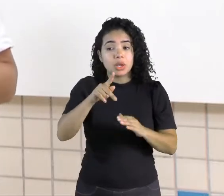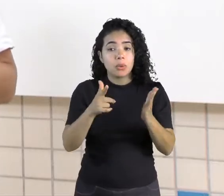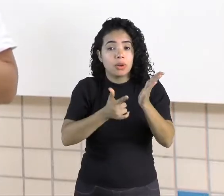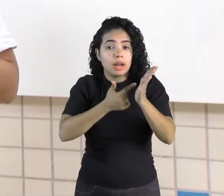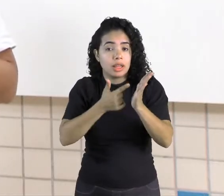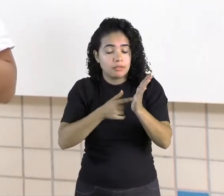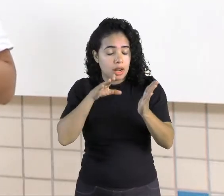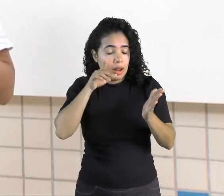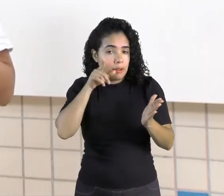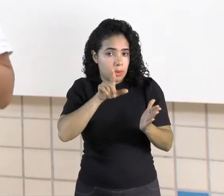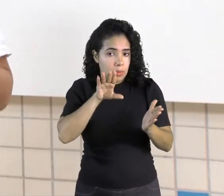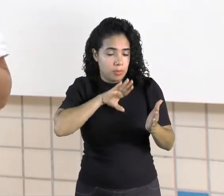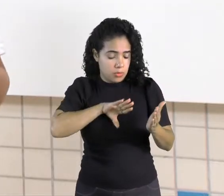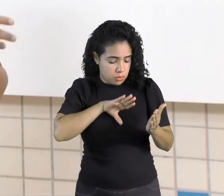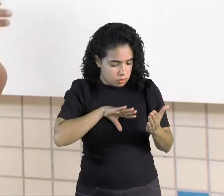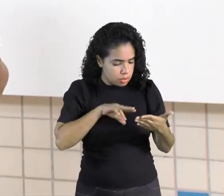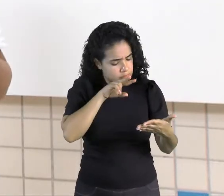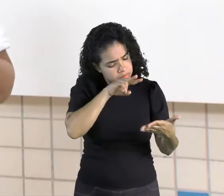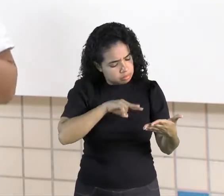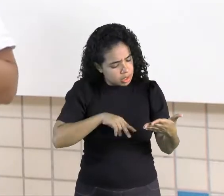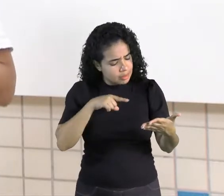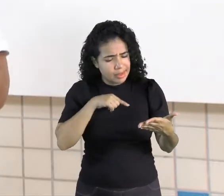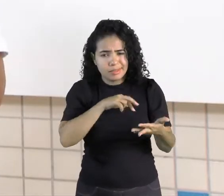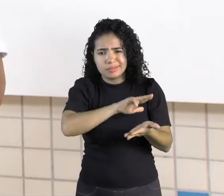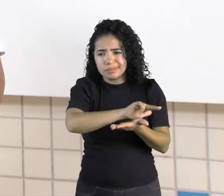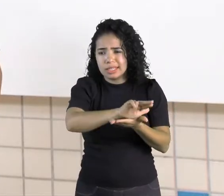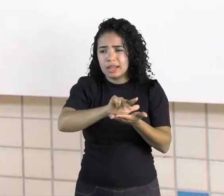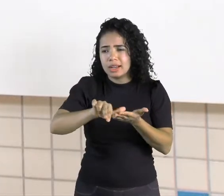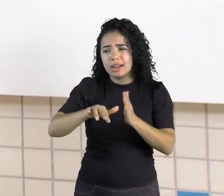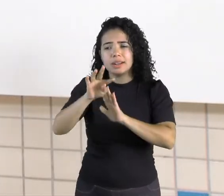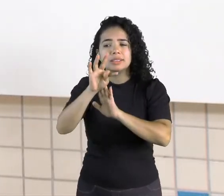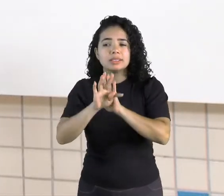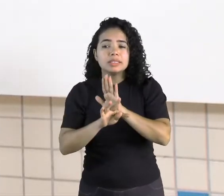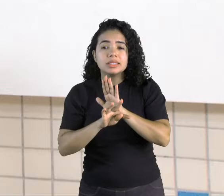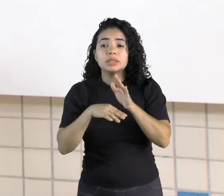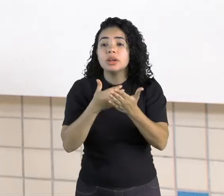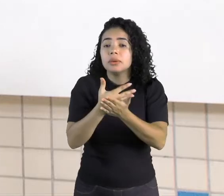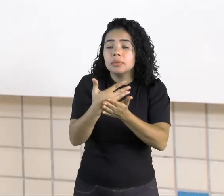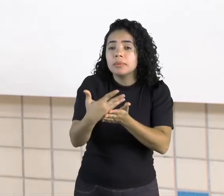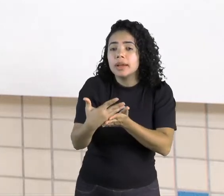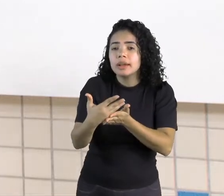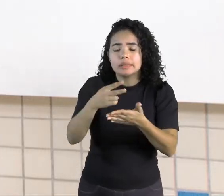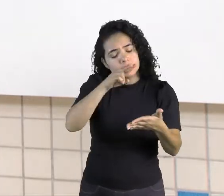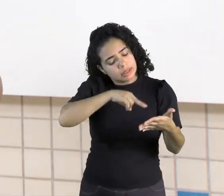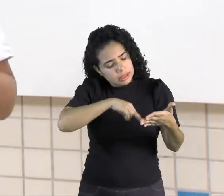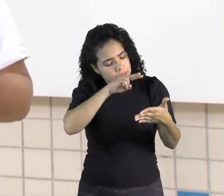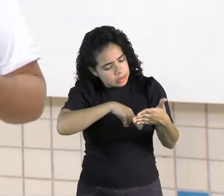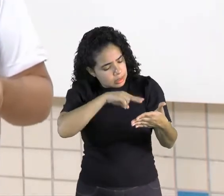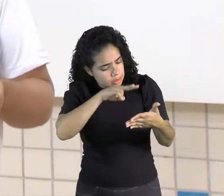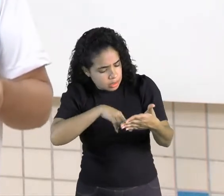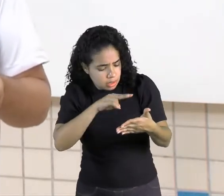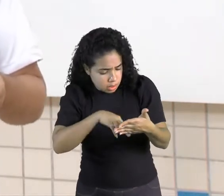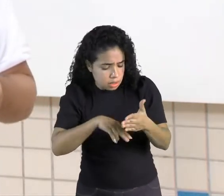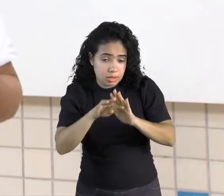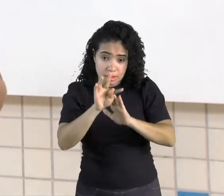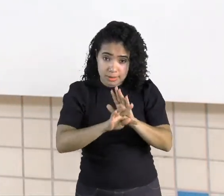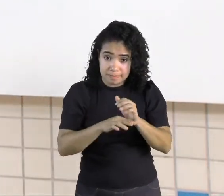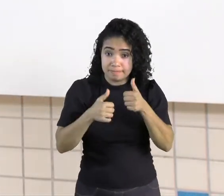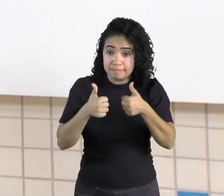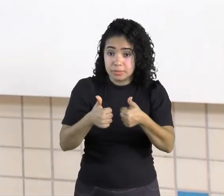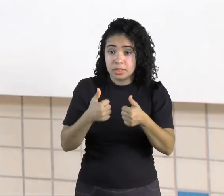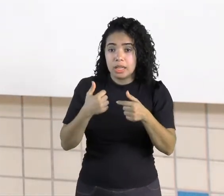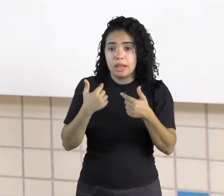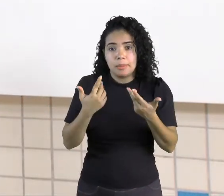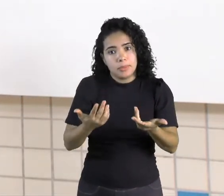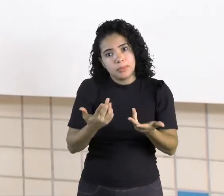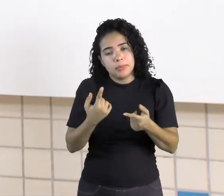língua portuguesa, lá ele tem vários textos, e começa a fazer aquela leitura daqueles textos, né? Já que a gente